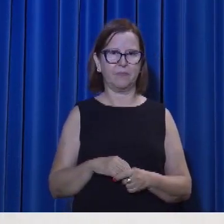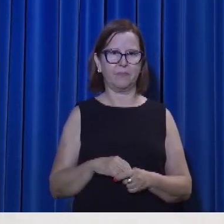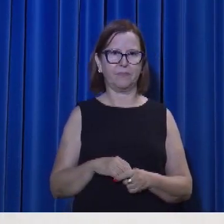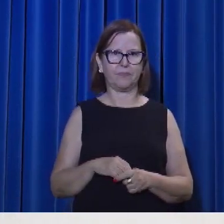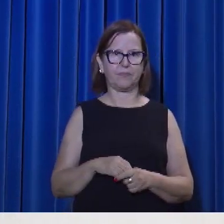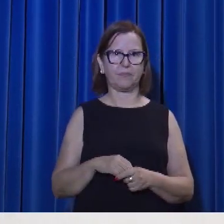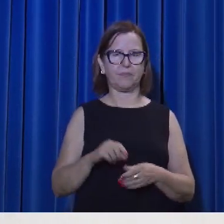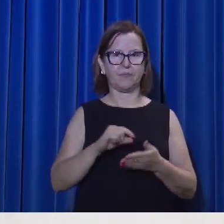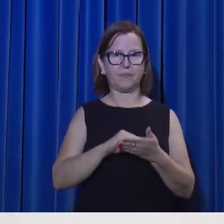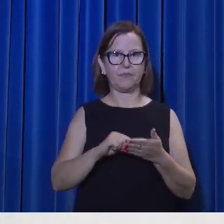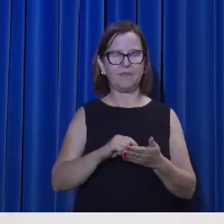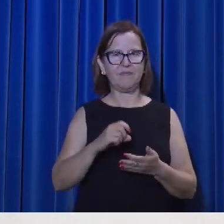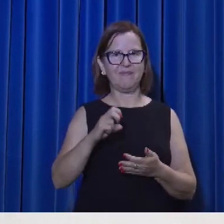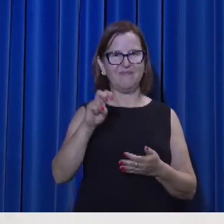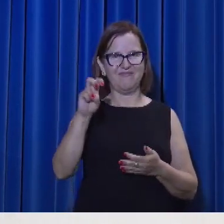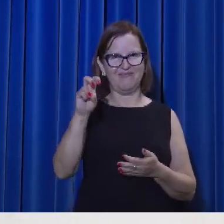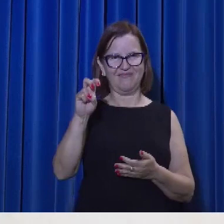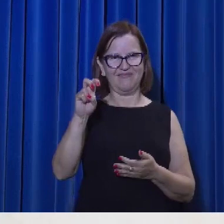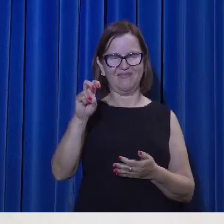Olha o versículo 5.